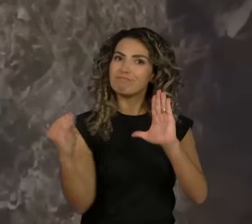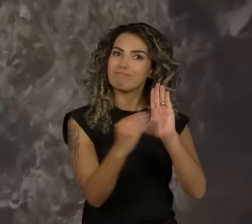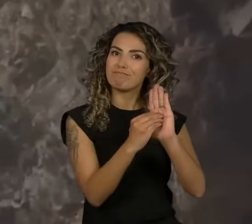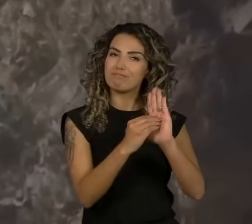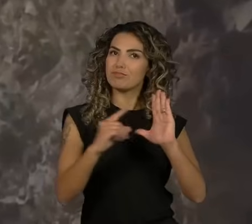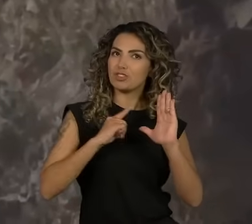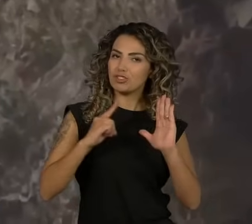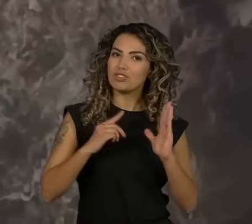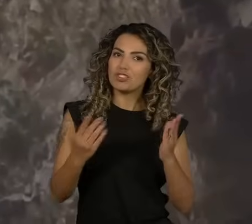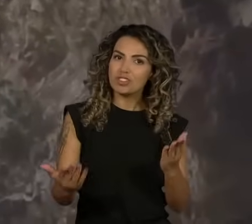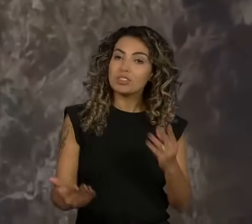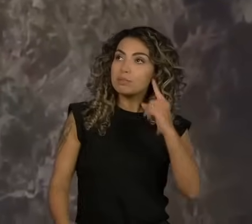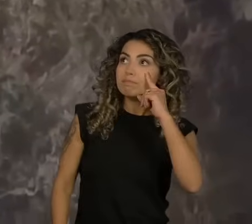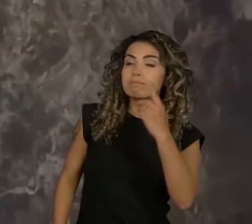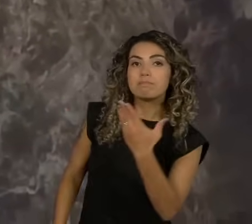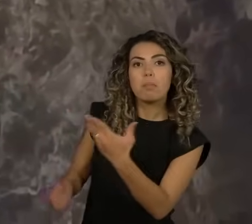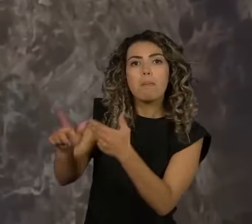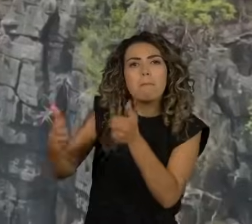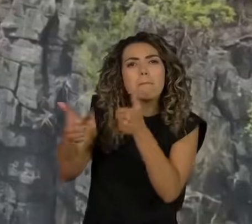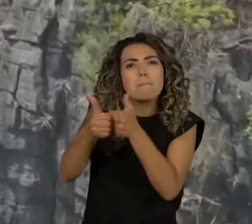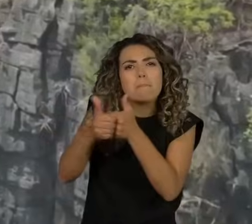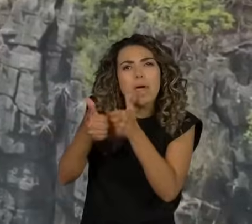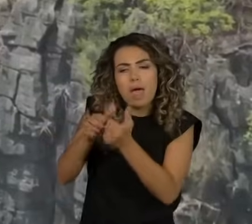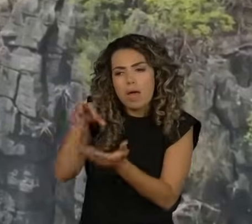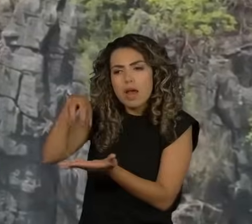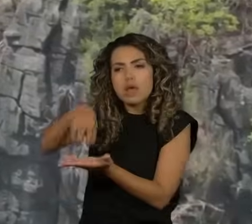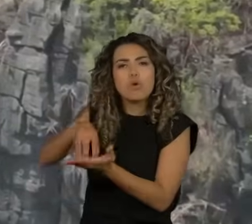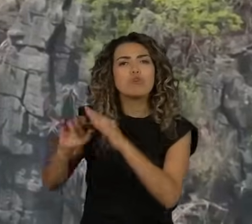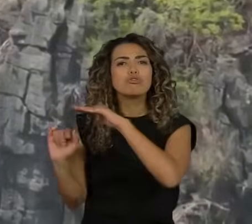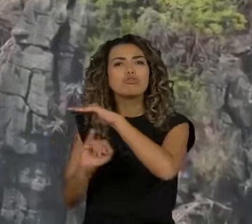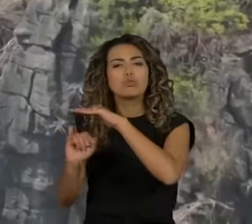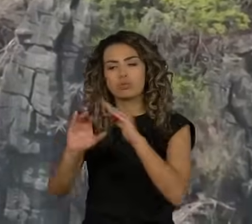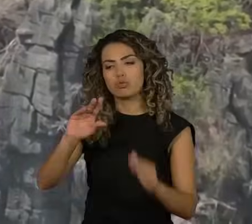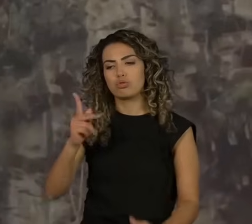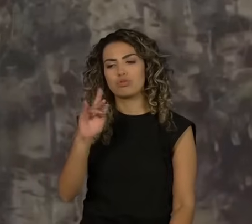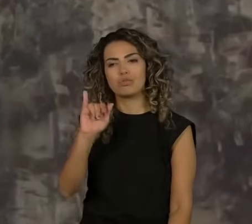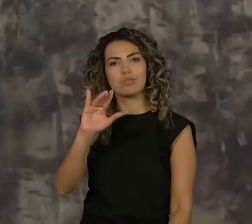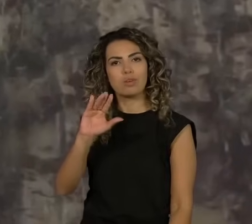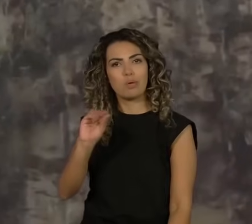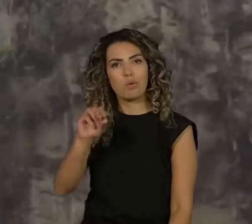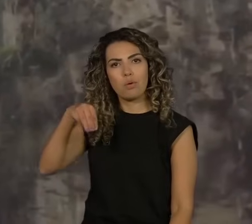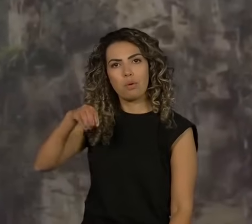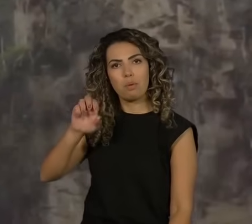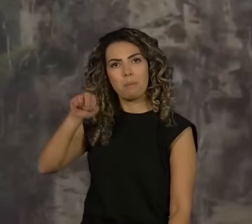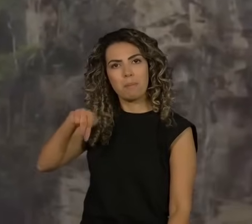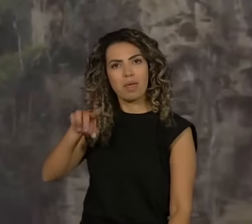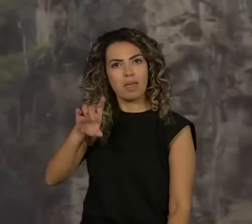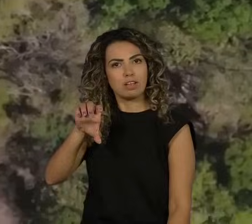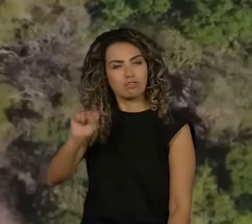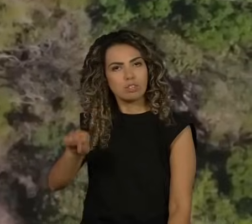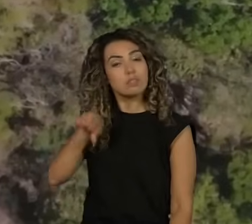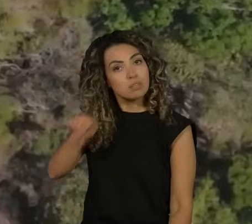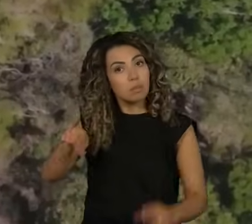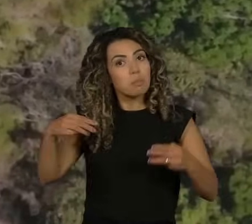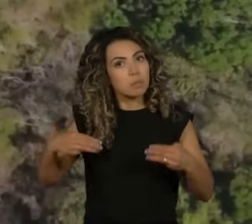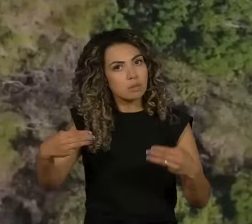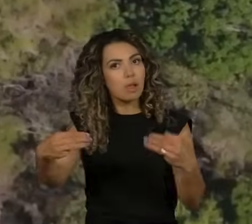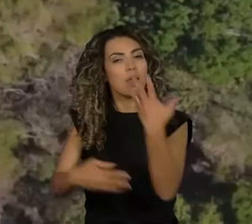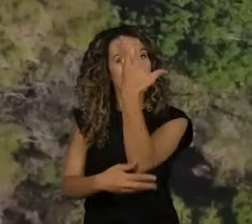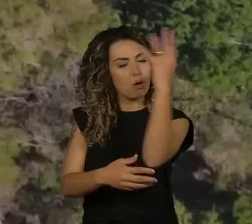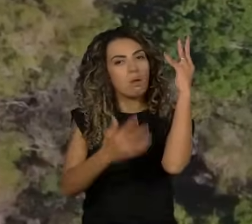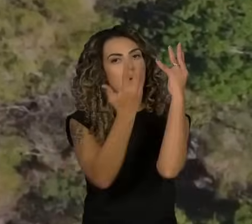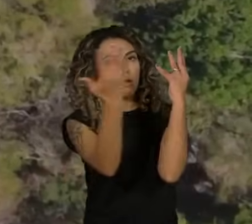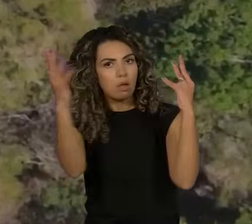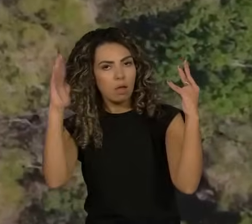Ali, ao lado do Instituto Chico Mendes de Conservação da Biodiversidade, do Ministério do Meio Ambiente, atua